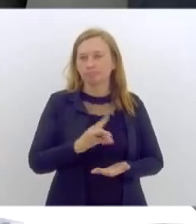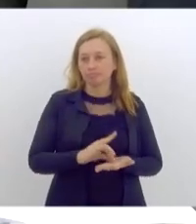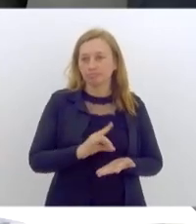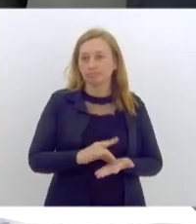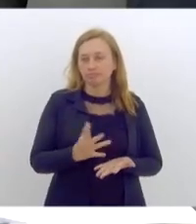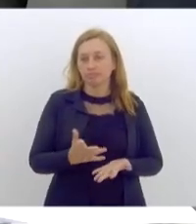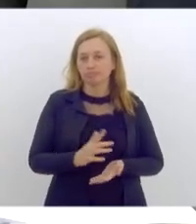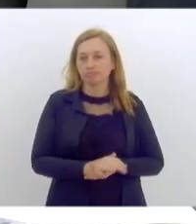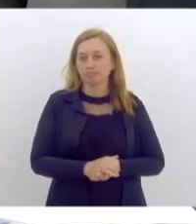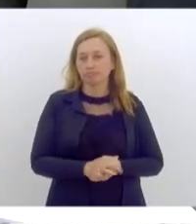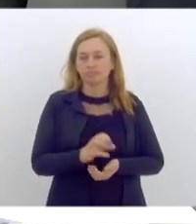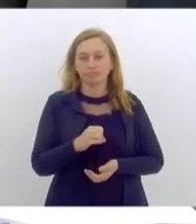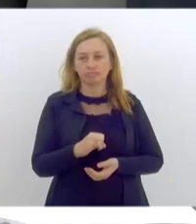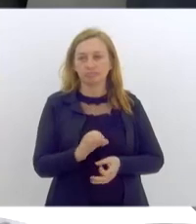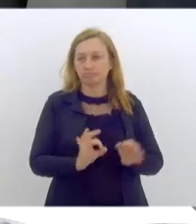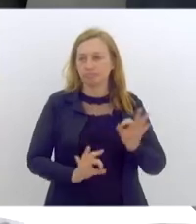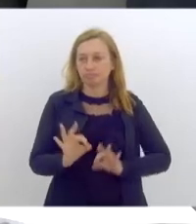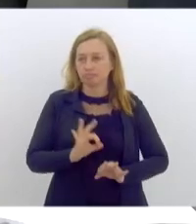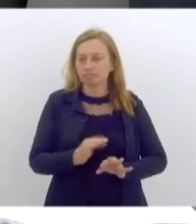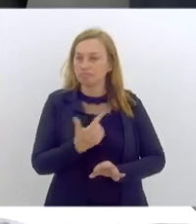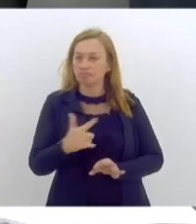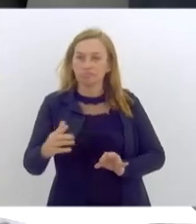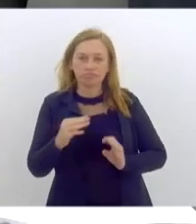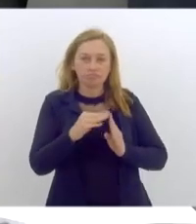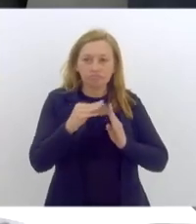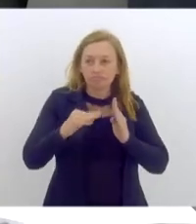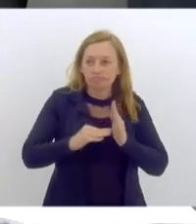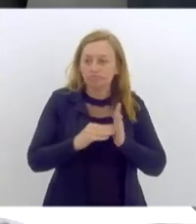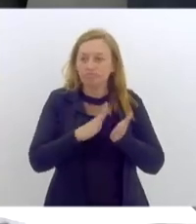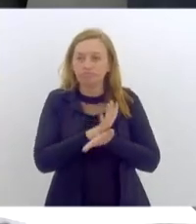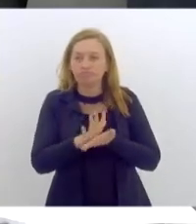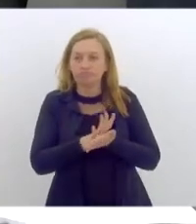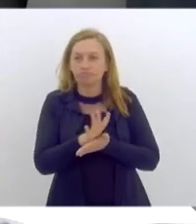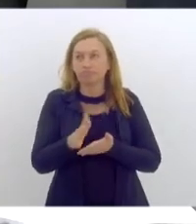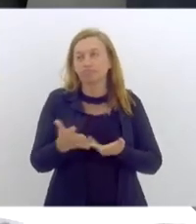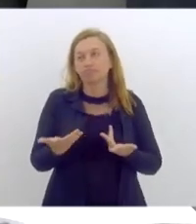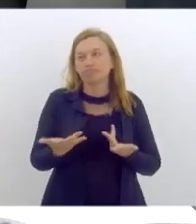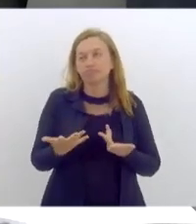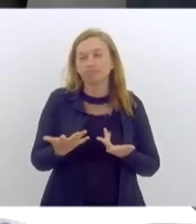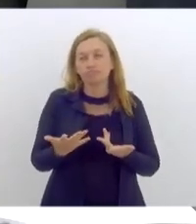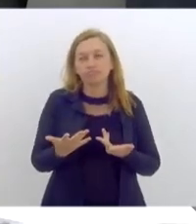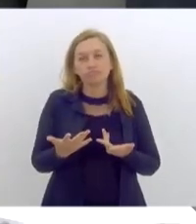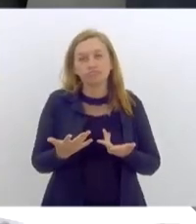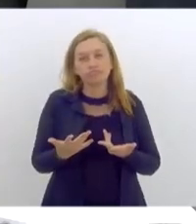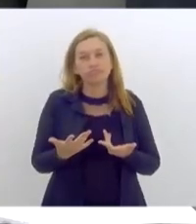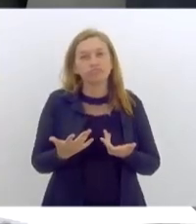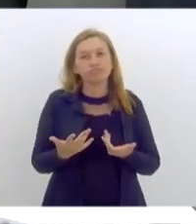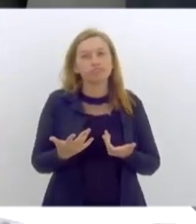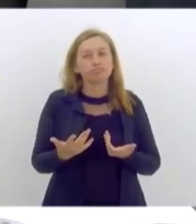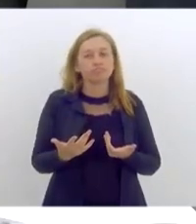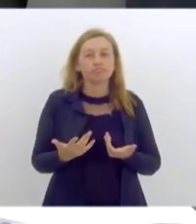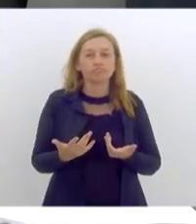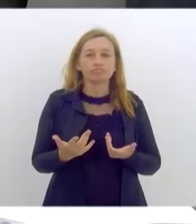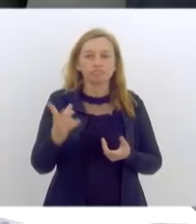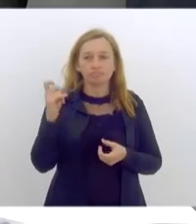se o programa não tem metas estabelecidas a gente começa a entrar num campo né